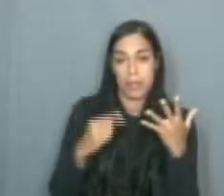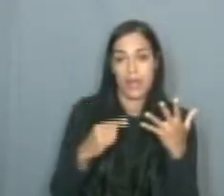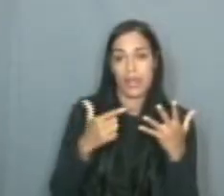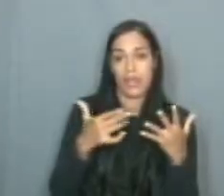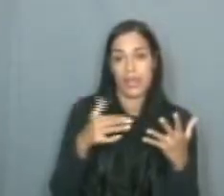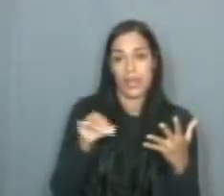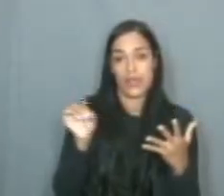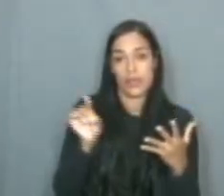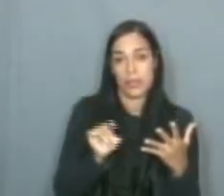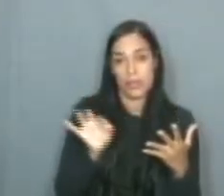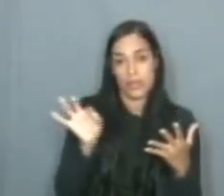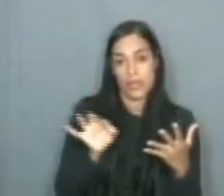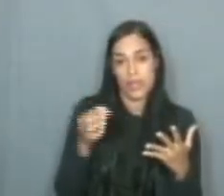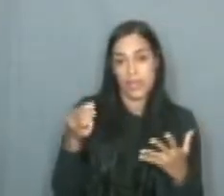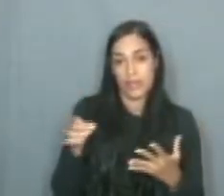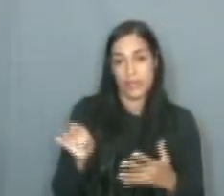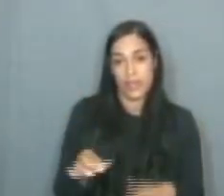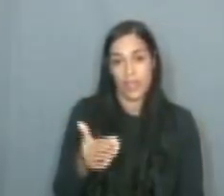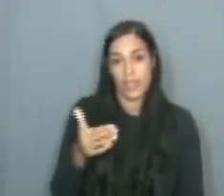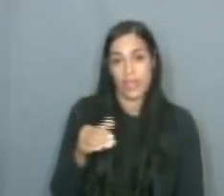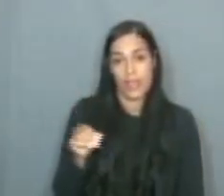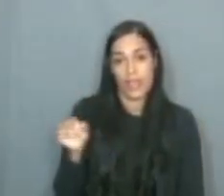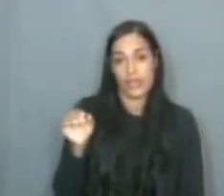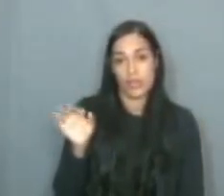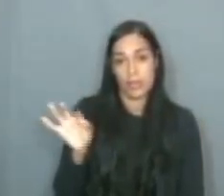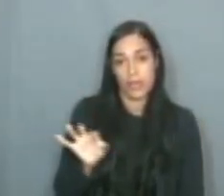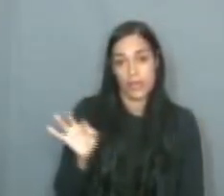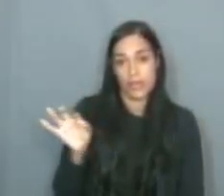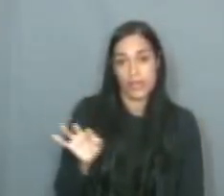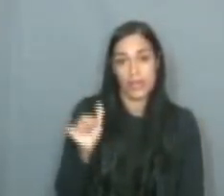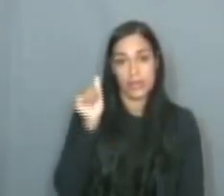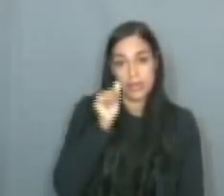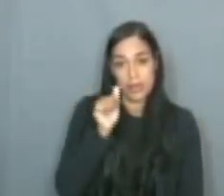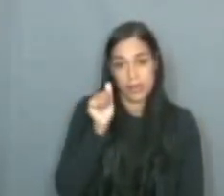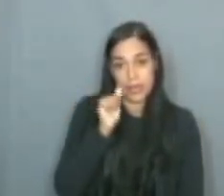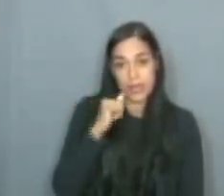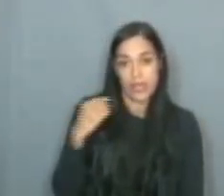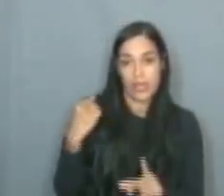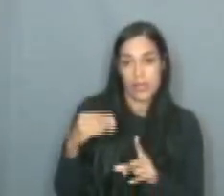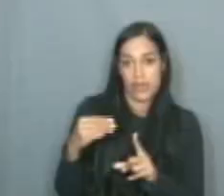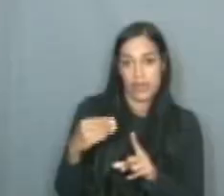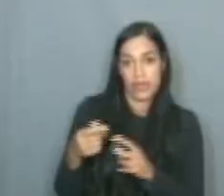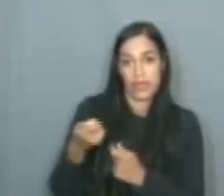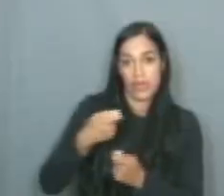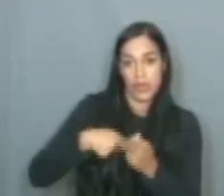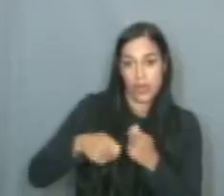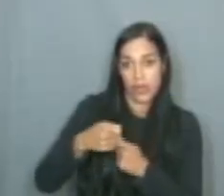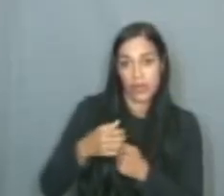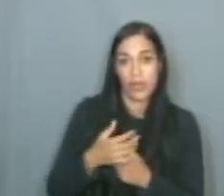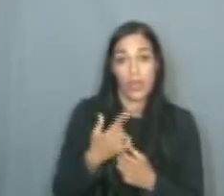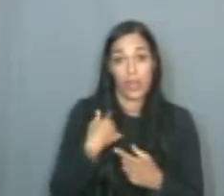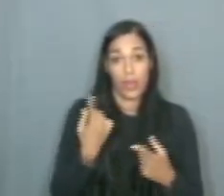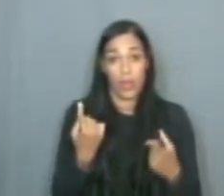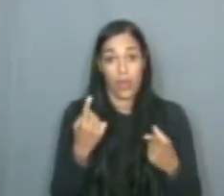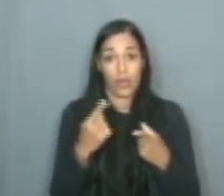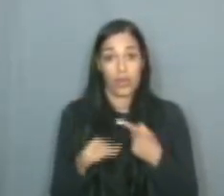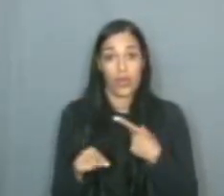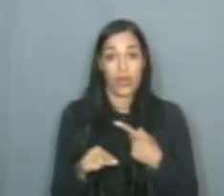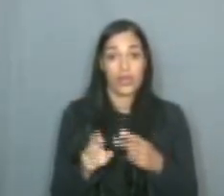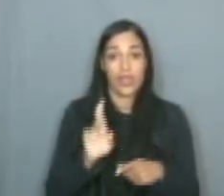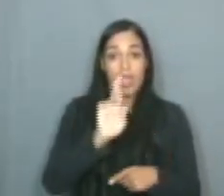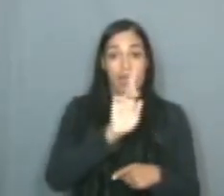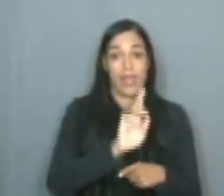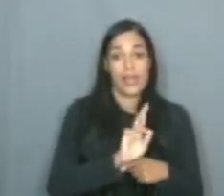deficientes, concordo 100%. 10% para mulheres em vulnerabilidade socioeconômica, concordo 100%. O que eu não concordo é